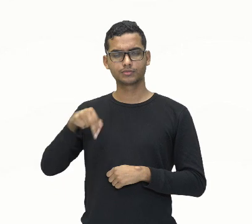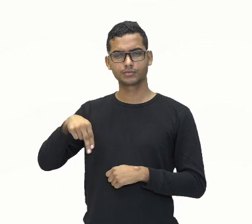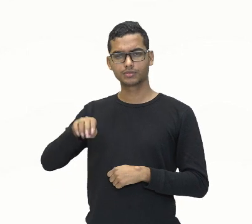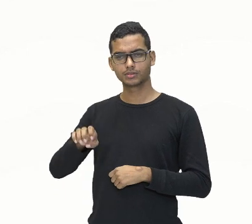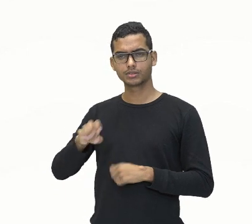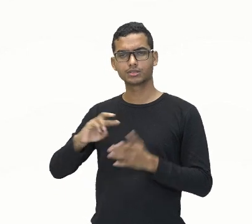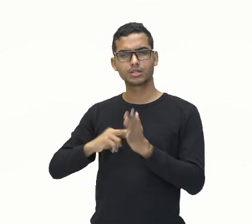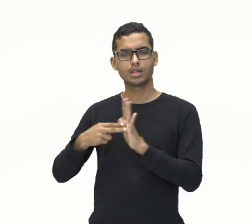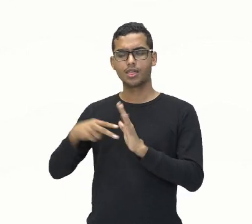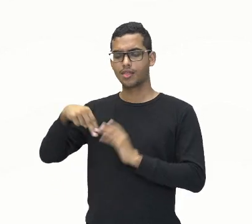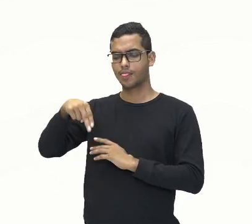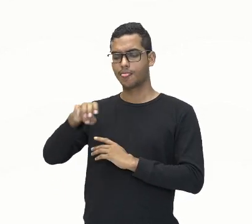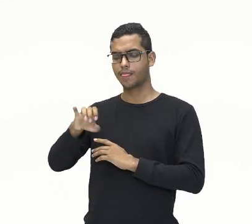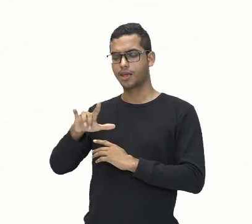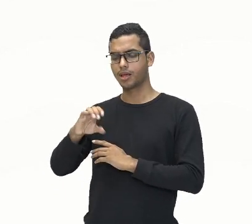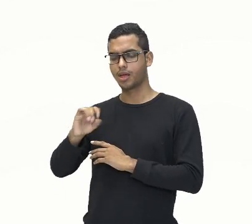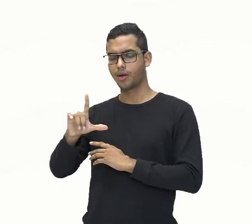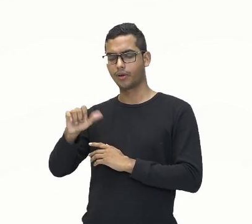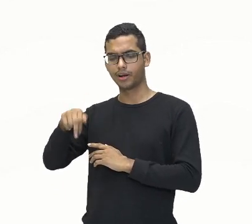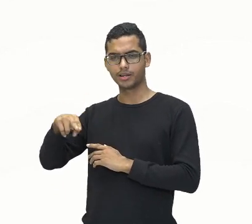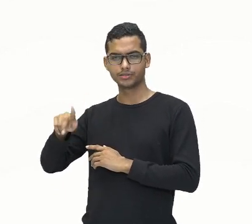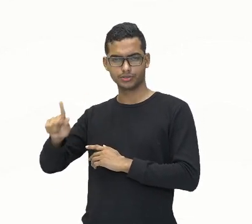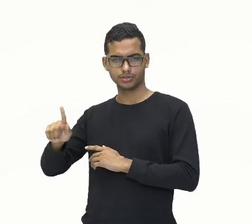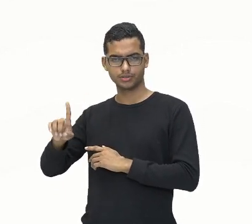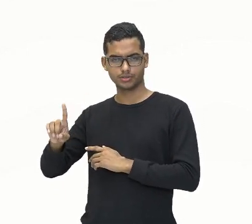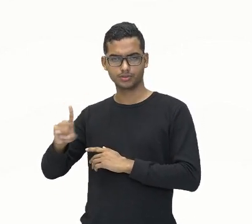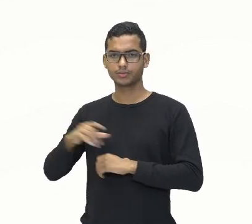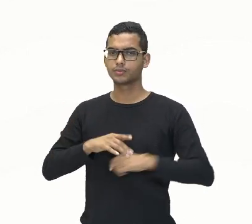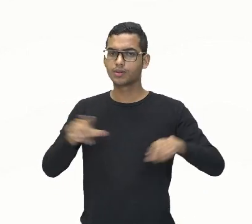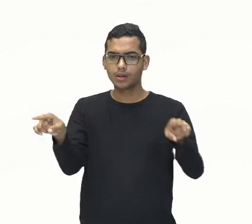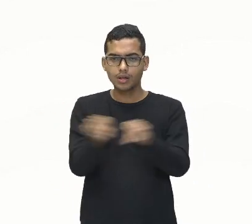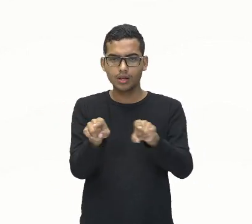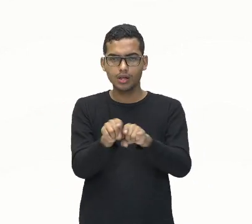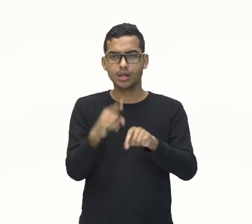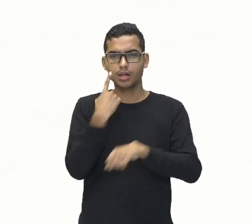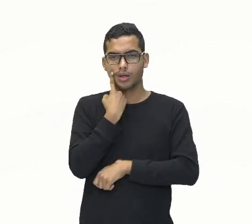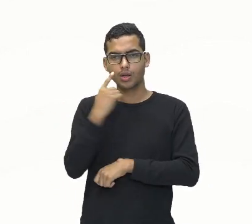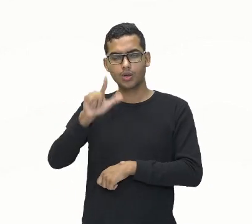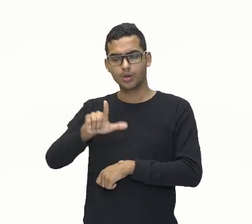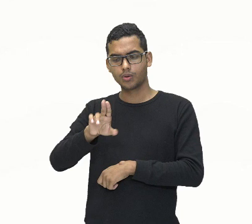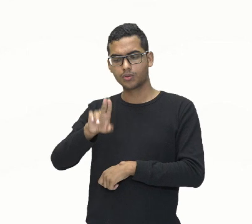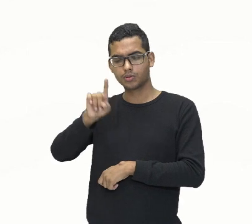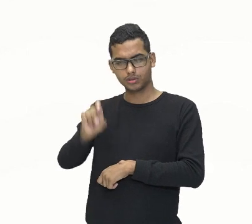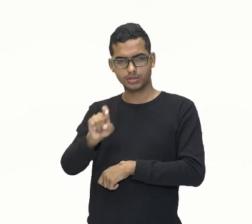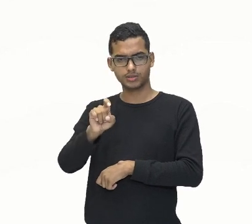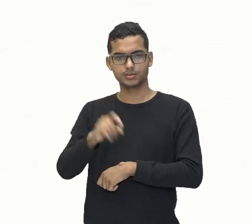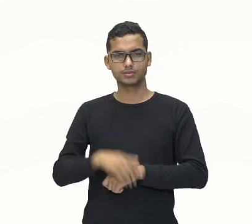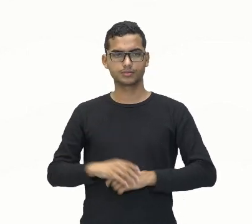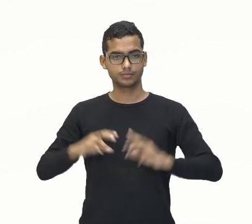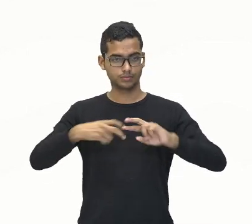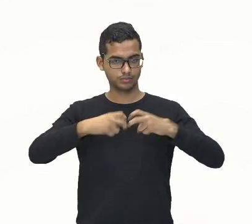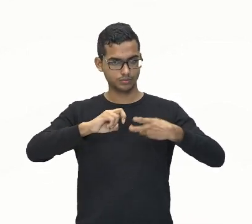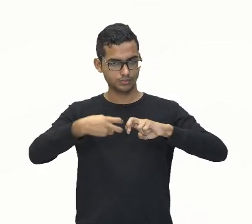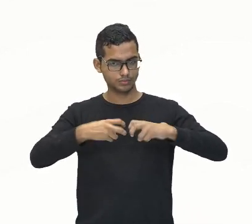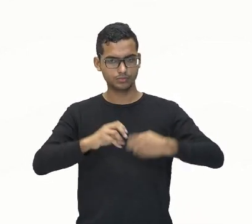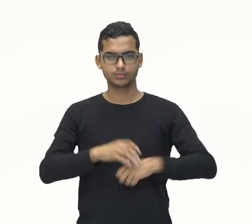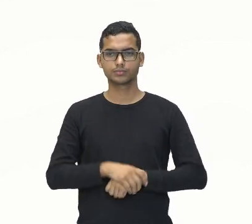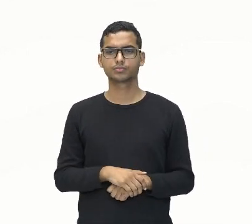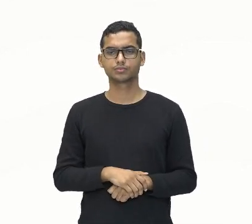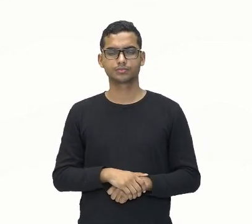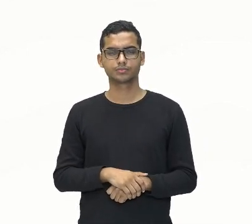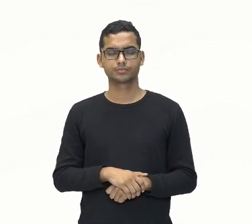Holanda, que na verdade é Netherlands, e o Lux é de Luxemburgo. Aqui nós temos o